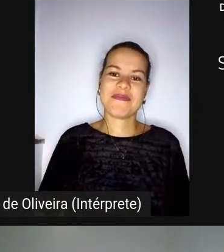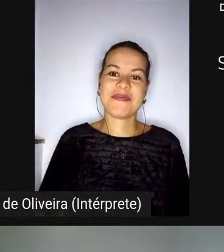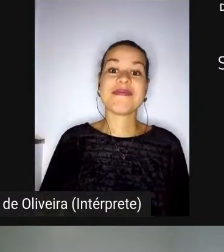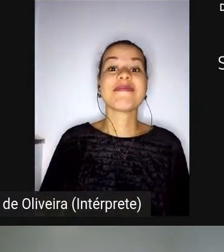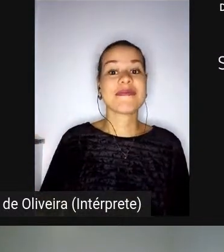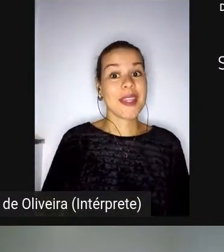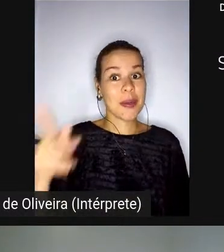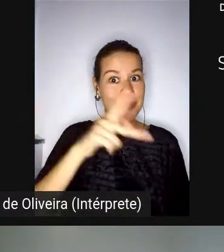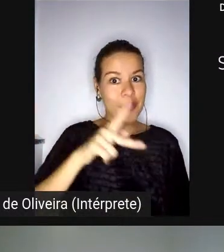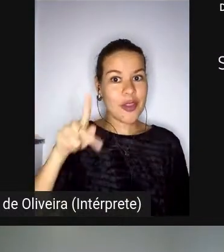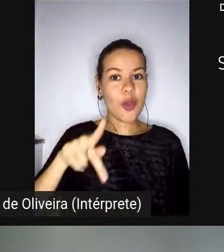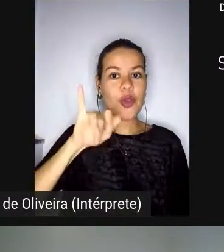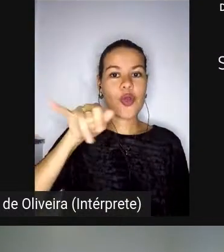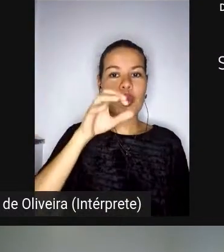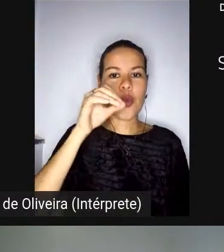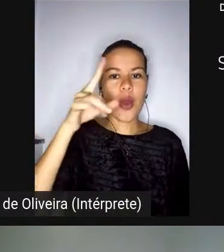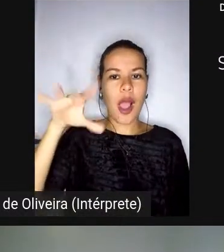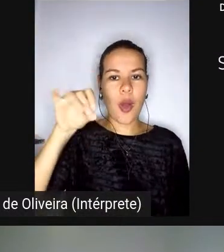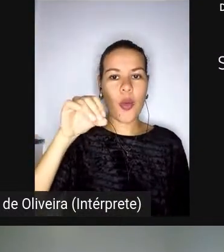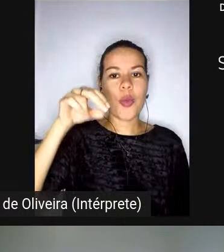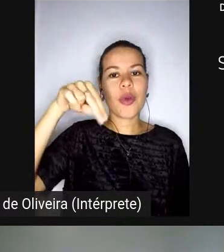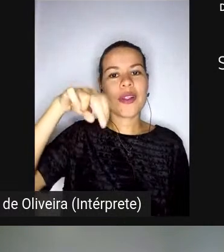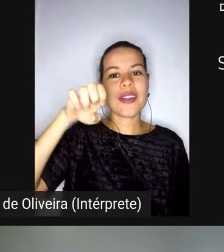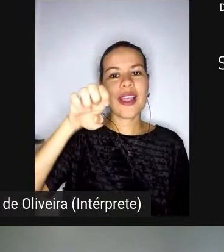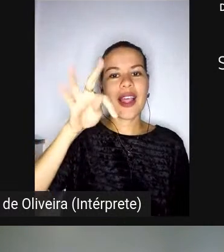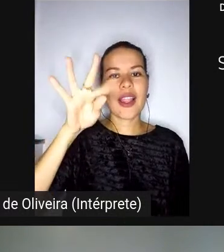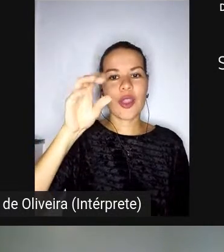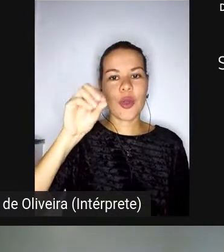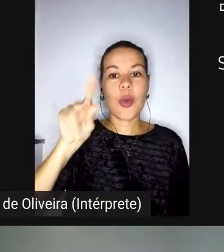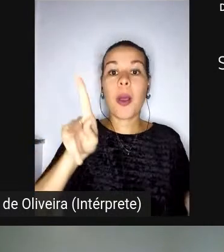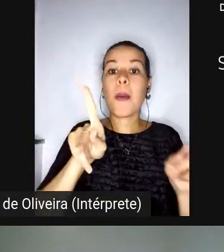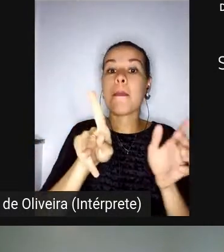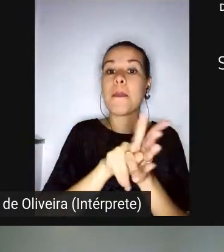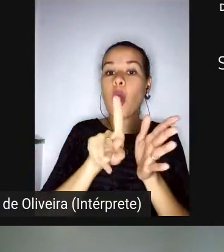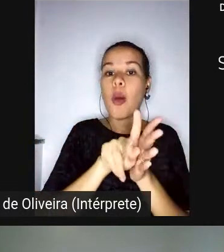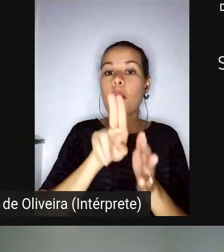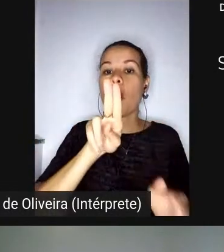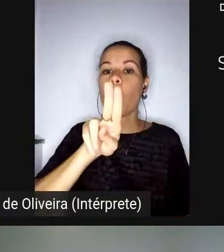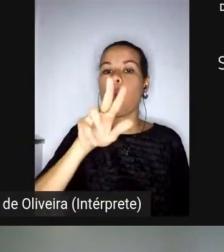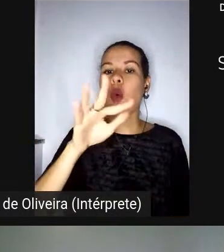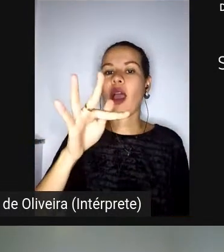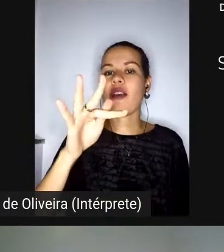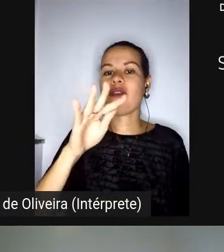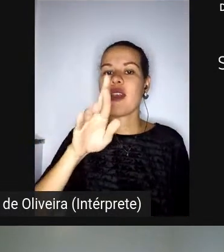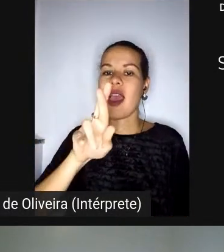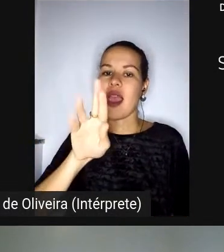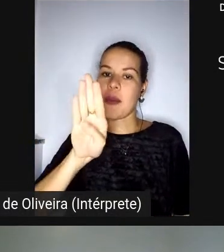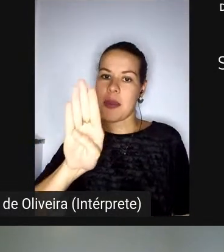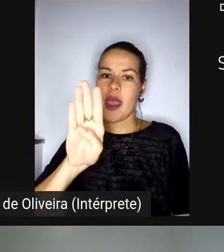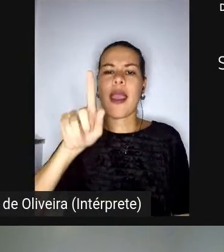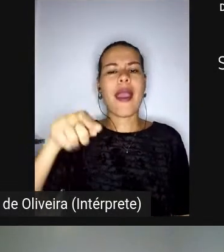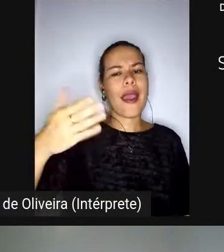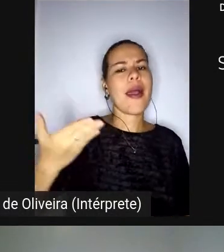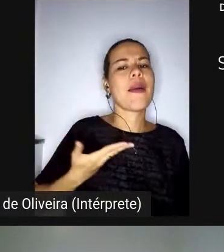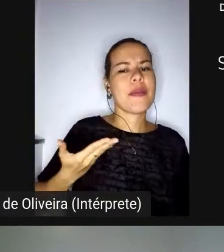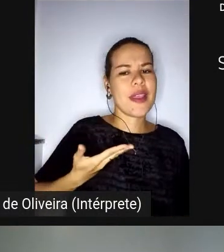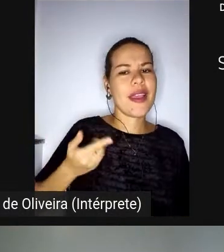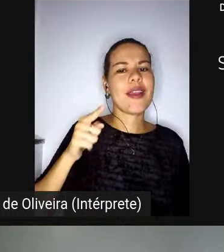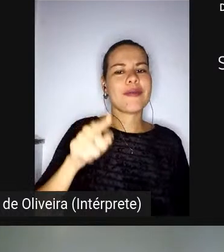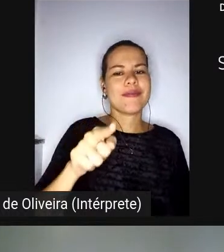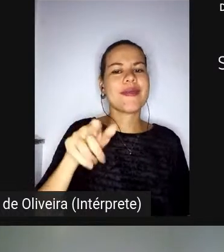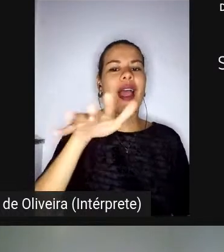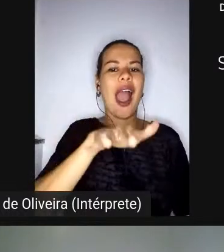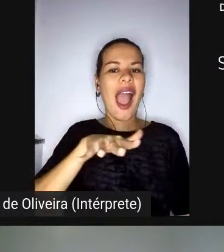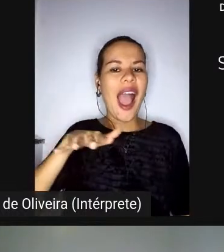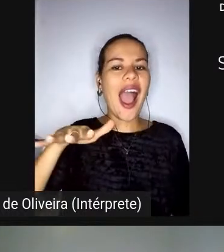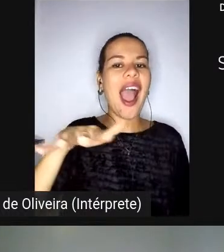xará né o professor João Neto da Universidade do recôncavo é além de ser meu xará o parceiro aí da área de computação